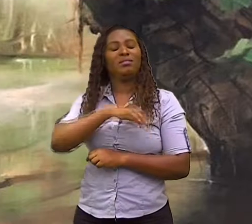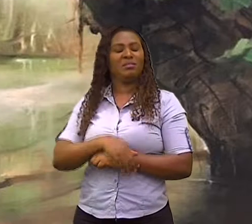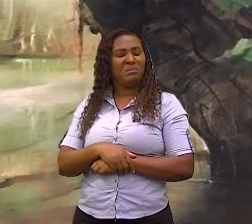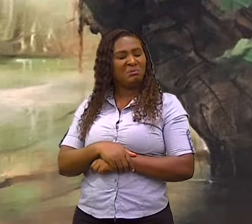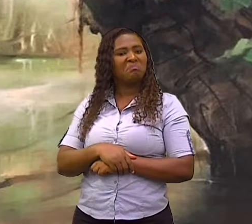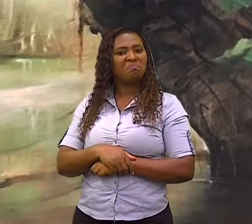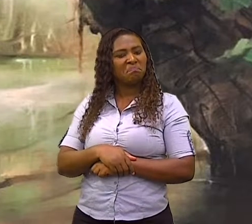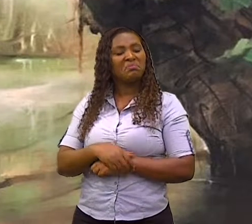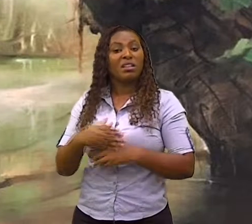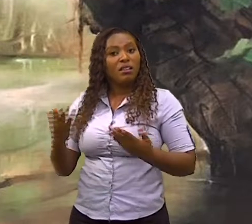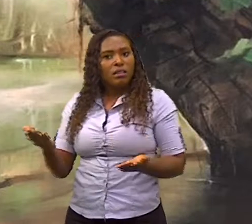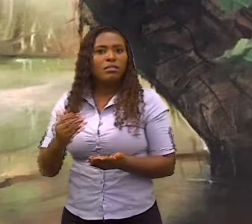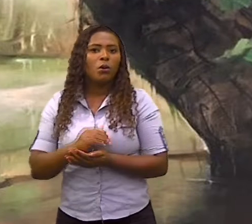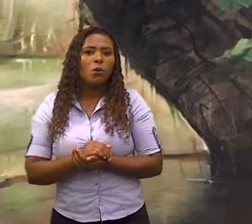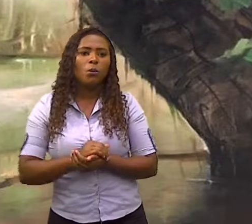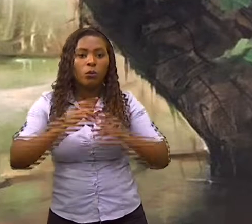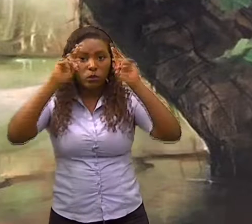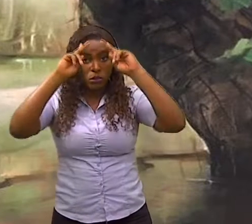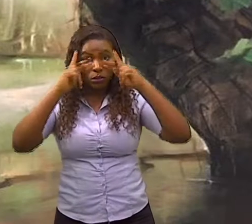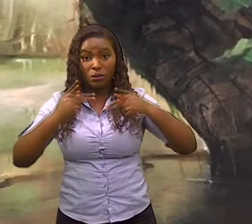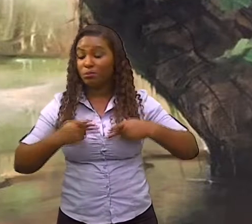começa a interferir,